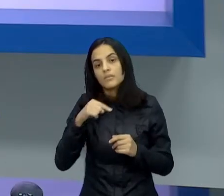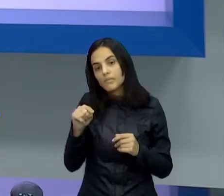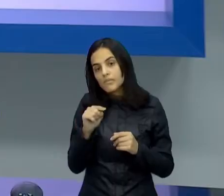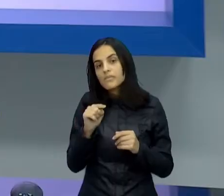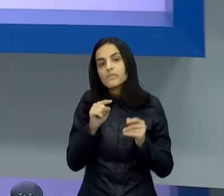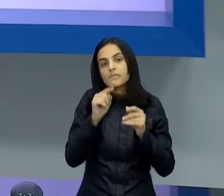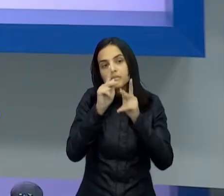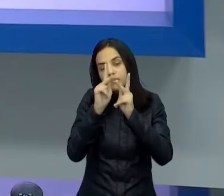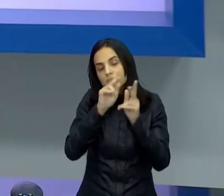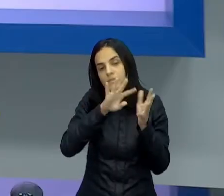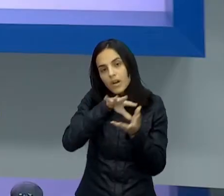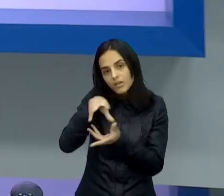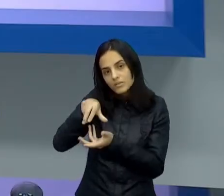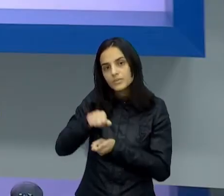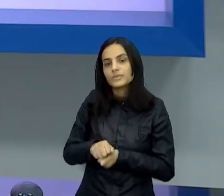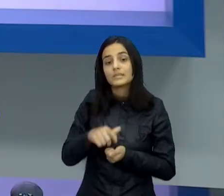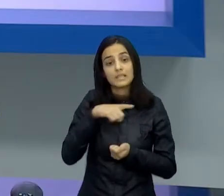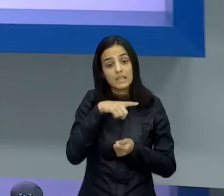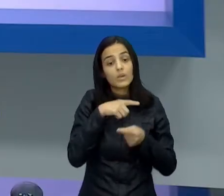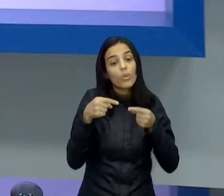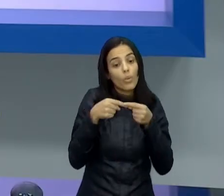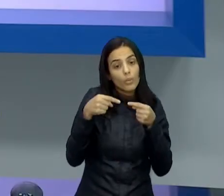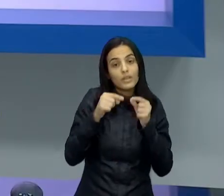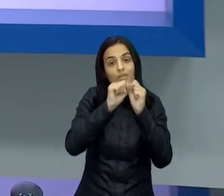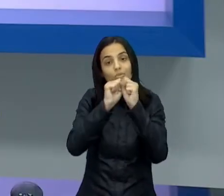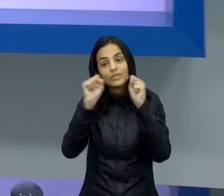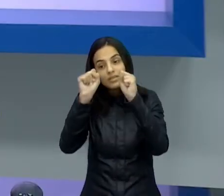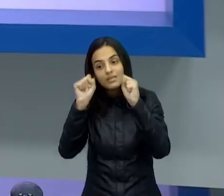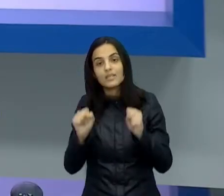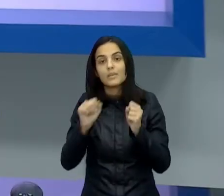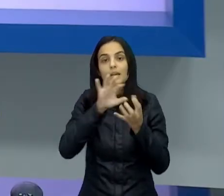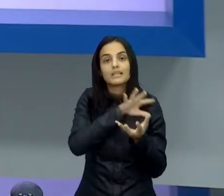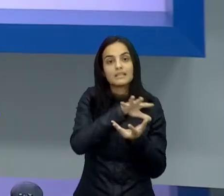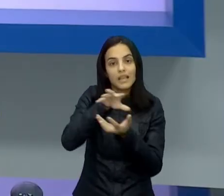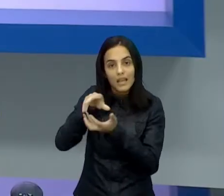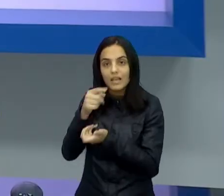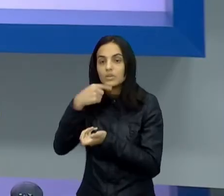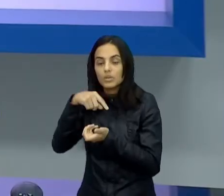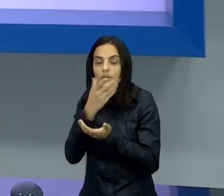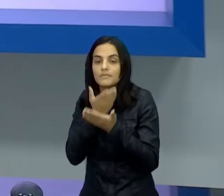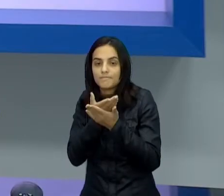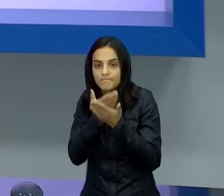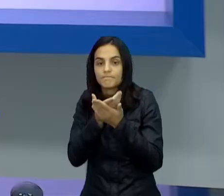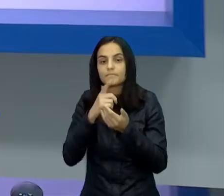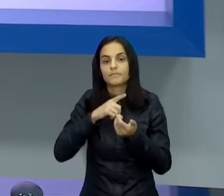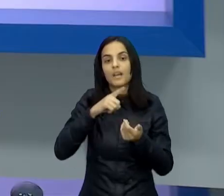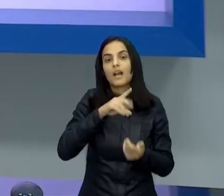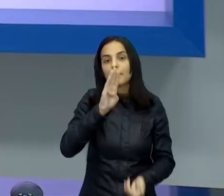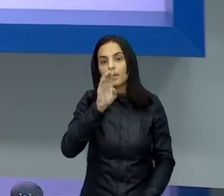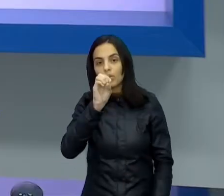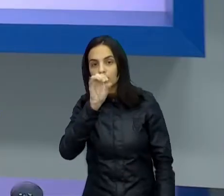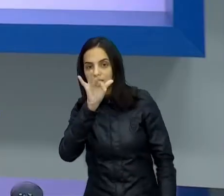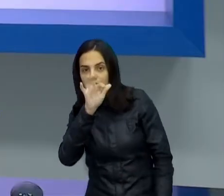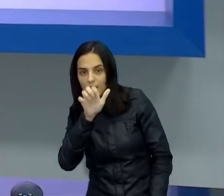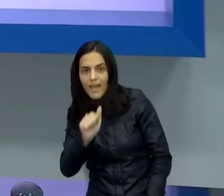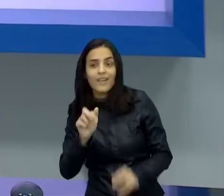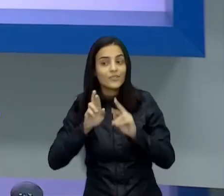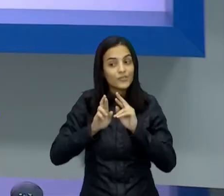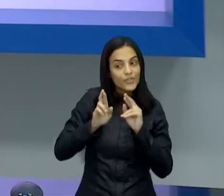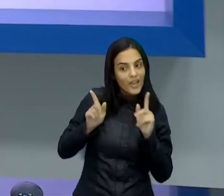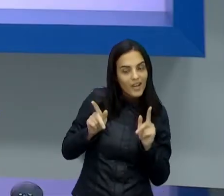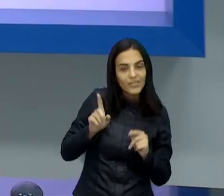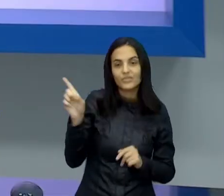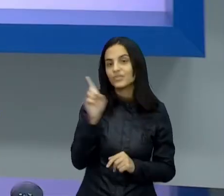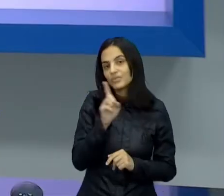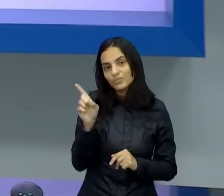nosso planeta, né, tem muito a ver aí com esse sistema Terra que nós estamos estudando, né? E a biosfera não é diferente porque é